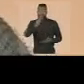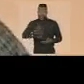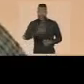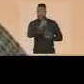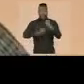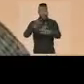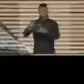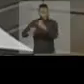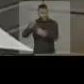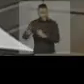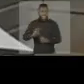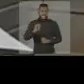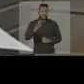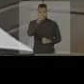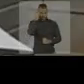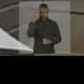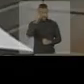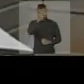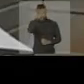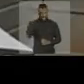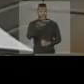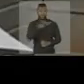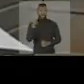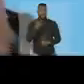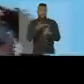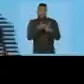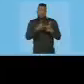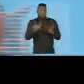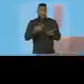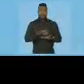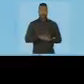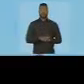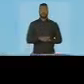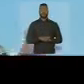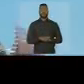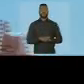fez, matando os 30 mil. Se vai morrer alguns inocentes, tudo bem.